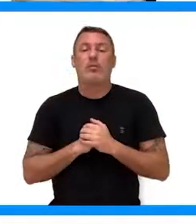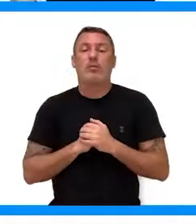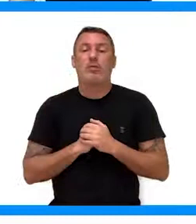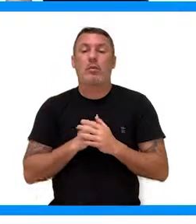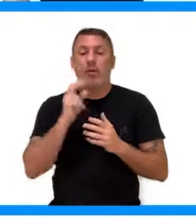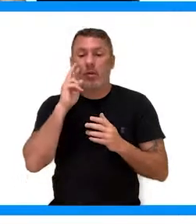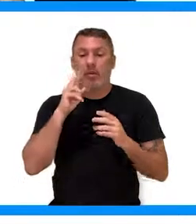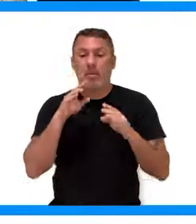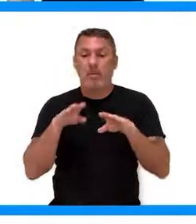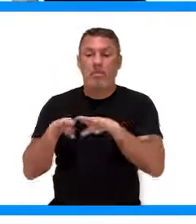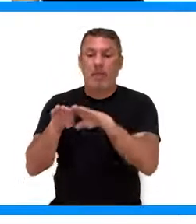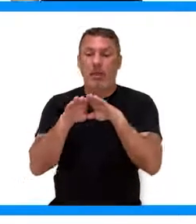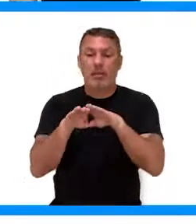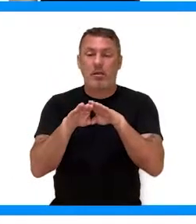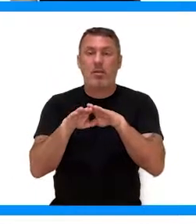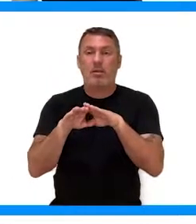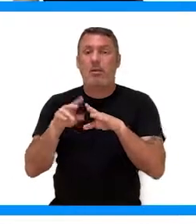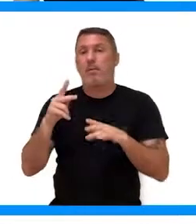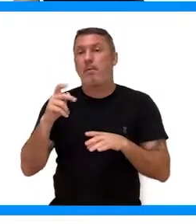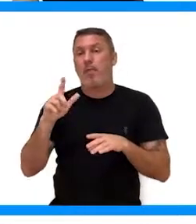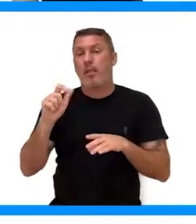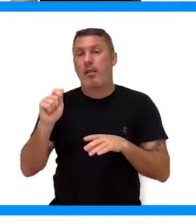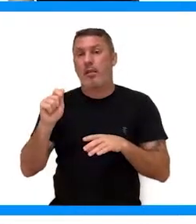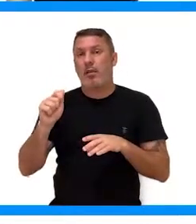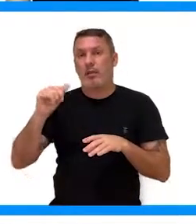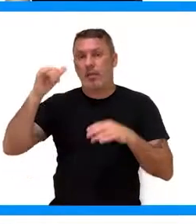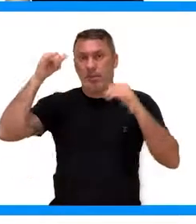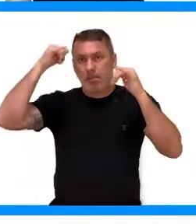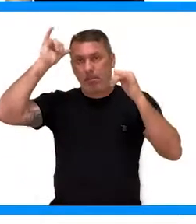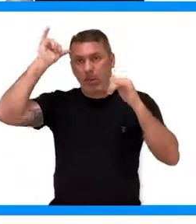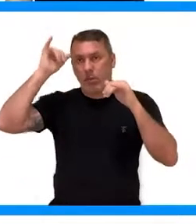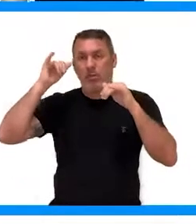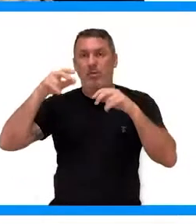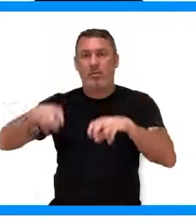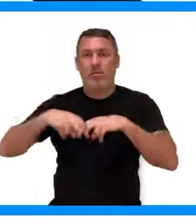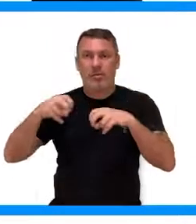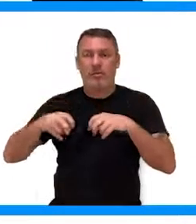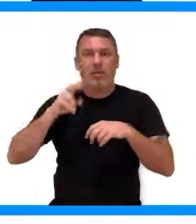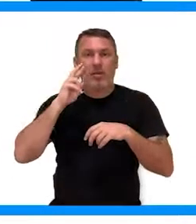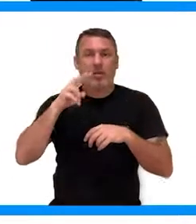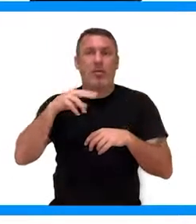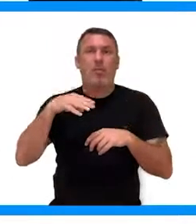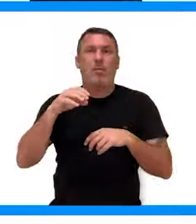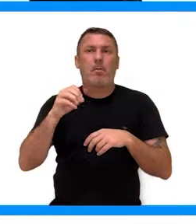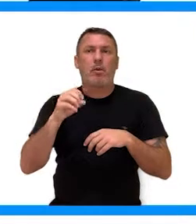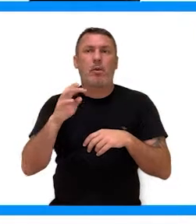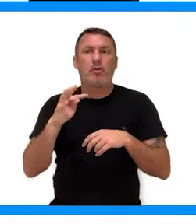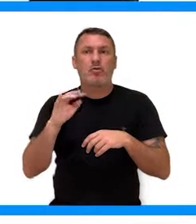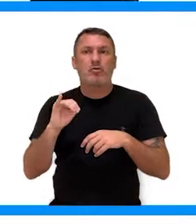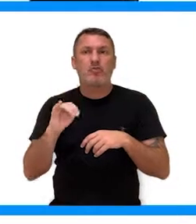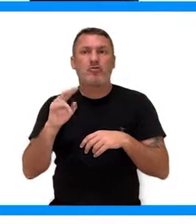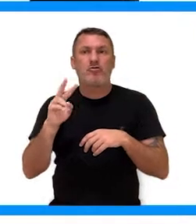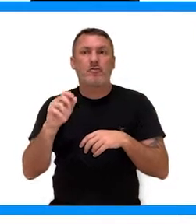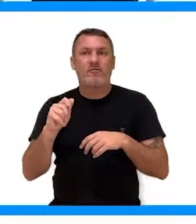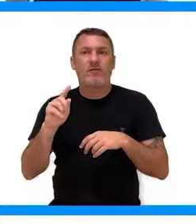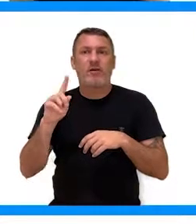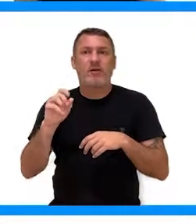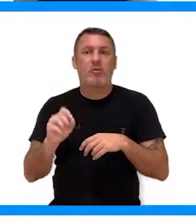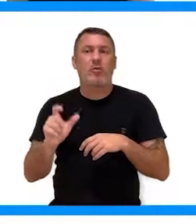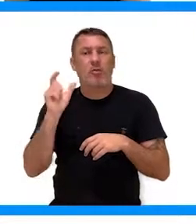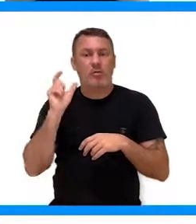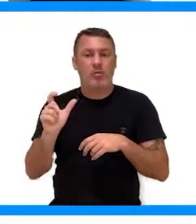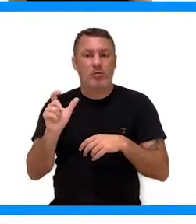aqui? Padrão motivado pela pecuária. Pera aí. Padrão motivado.